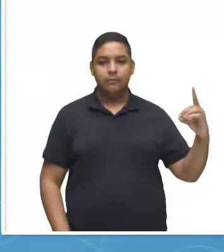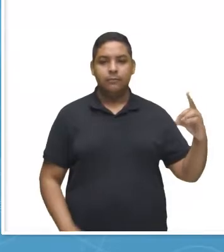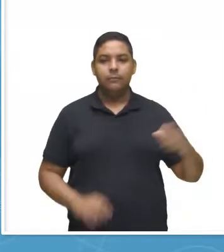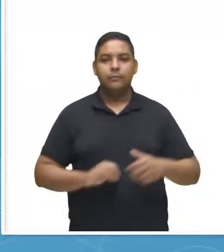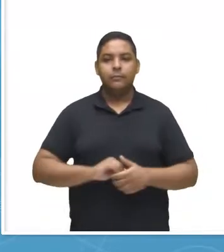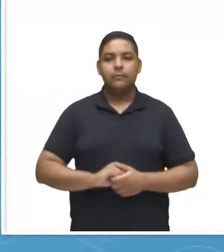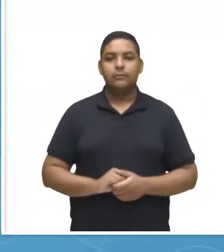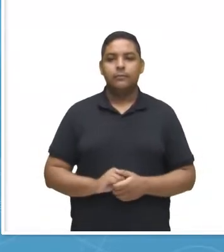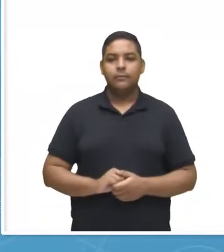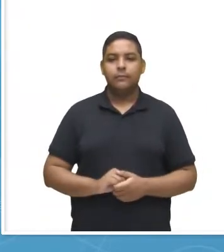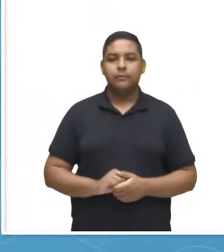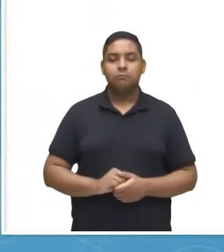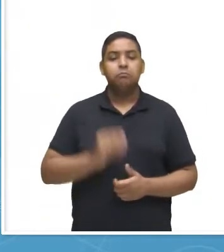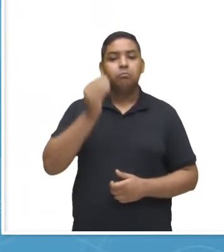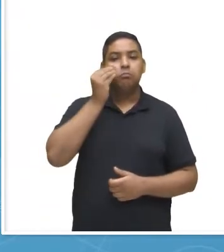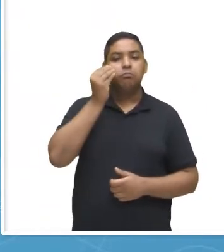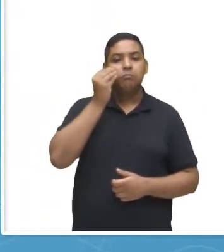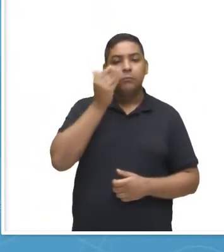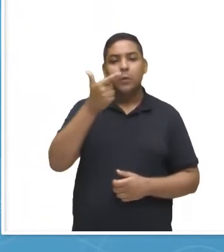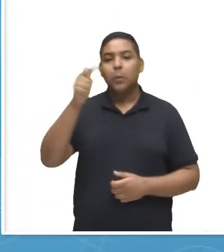Vamos ver se tem mais alguém.